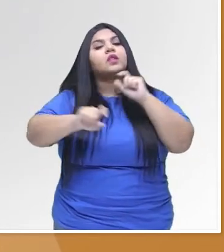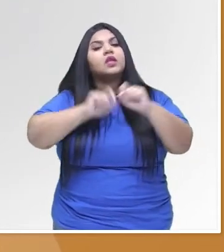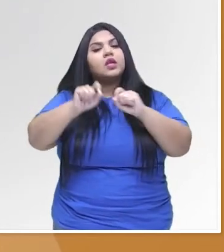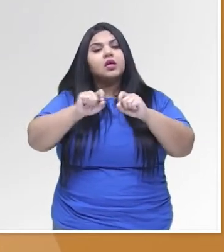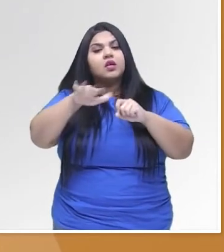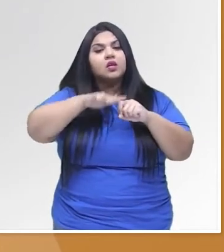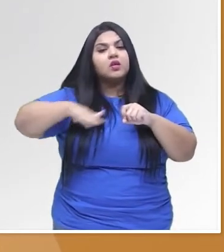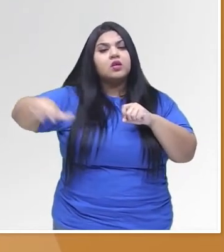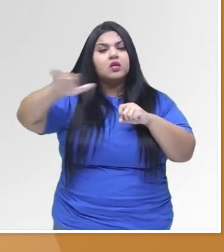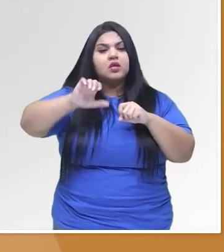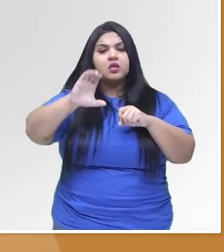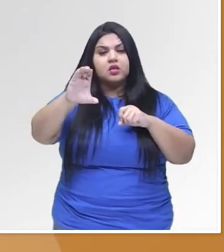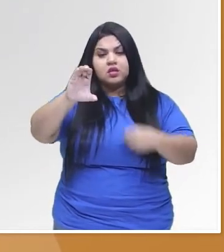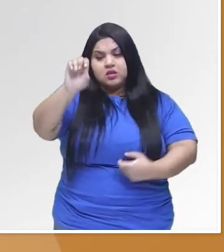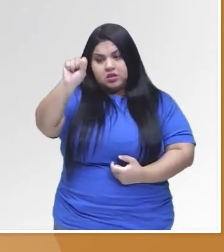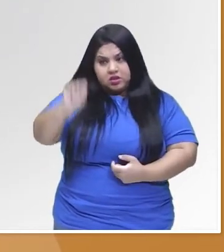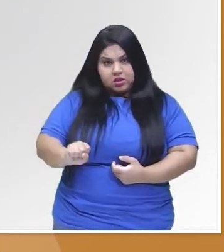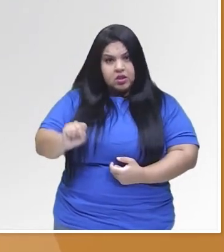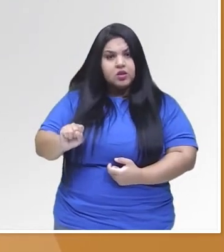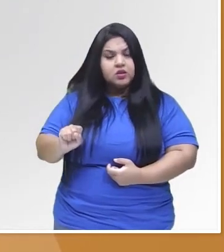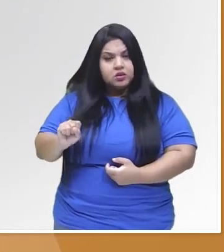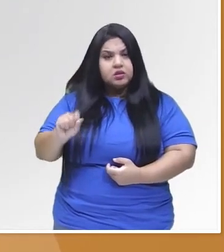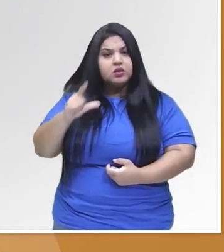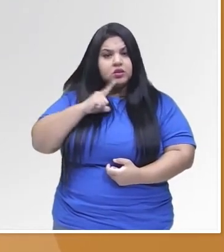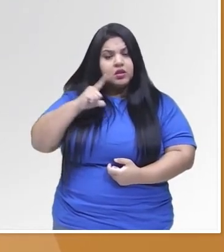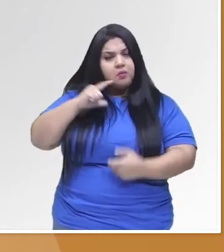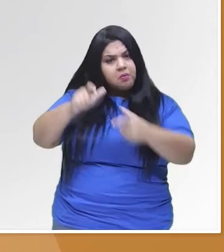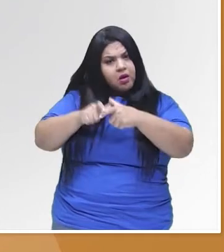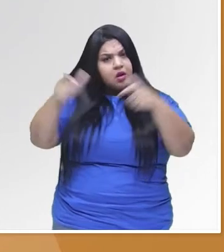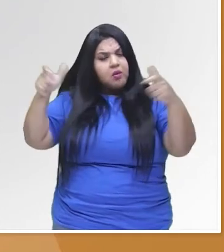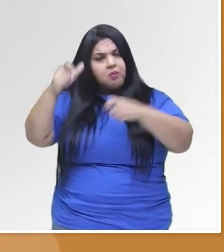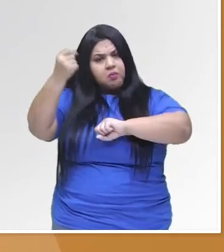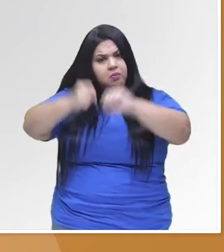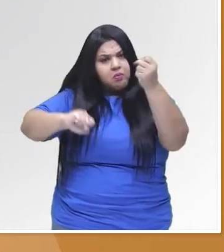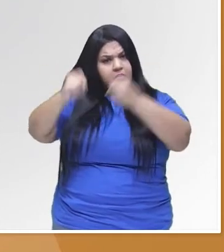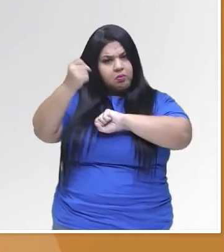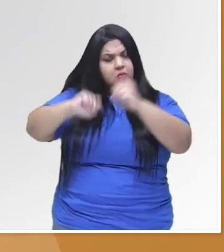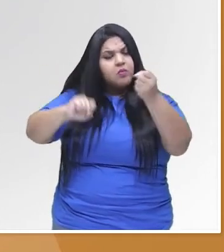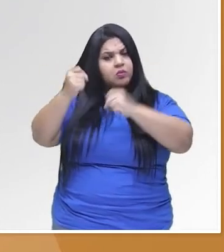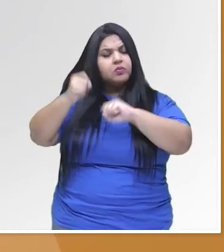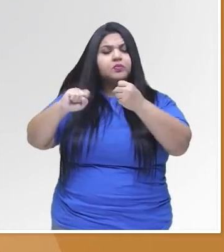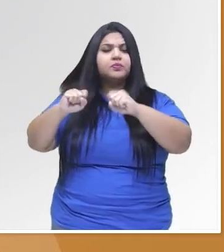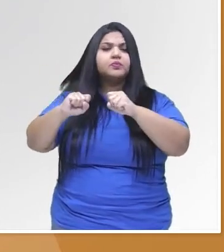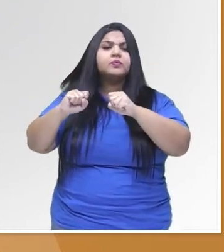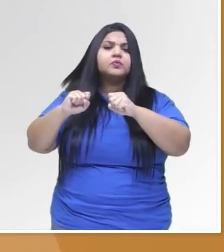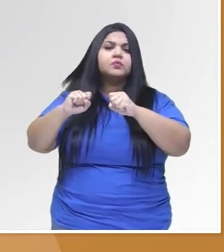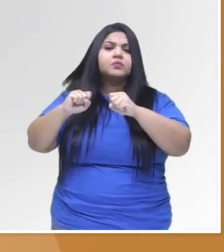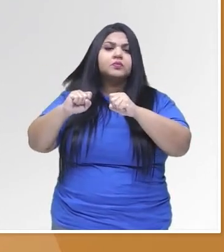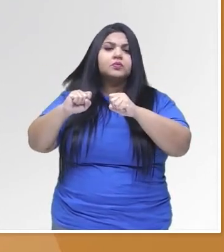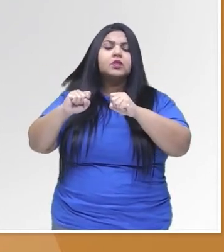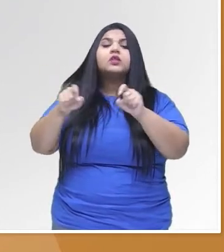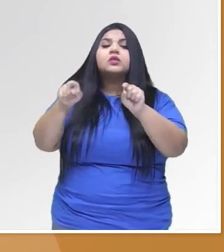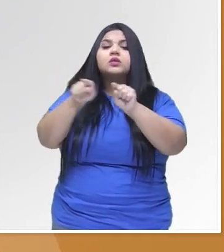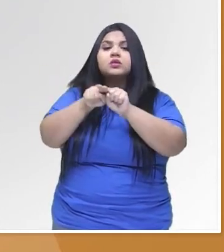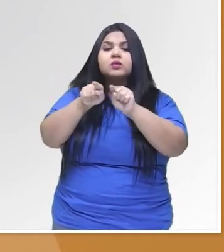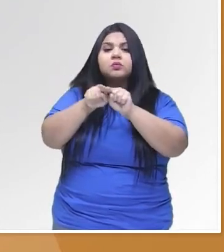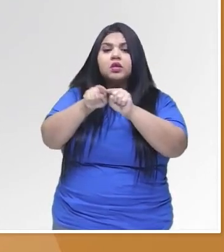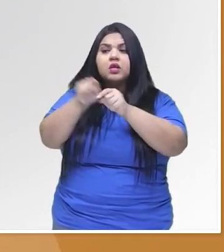região Centro-Sul concentra a maior parte das indústrias brasileiras, como eu falei para vocês, tá? Além dos